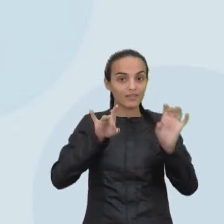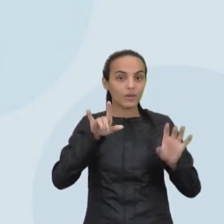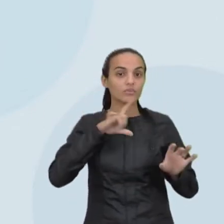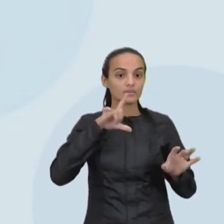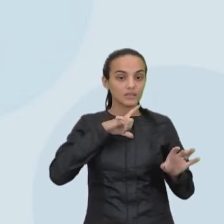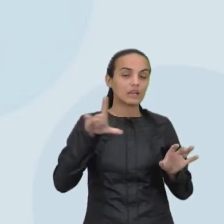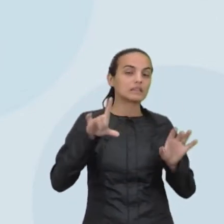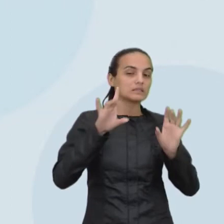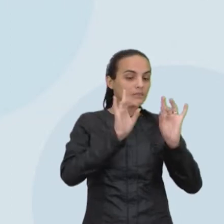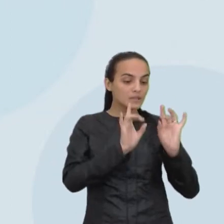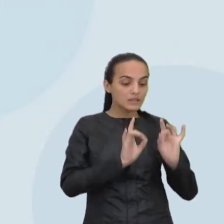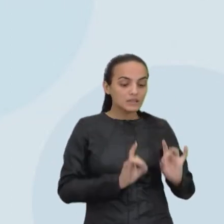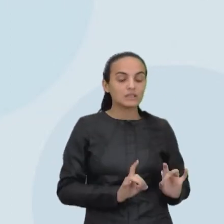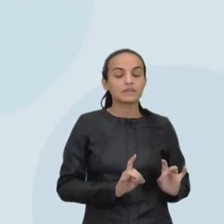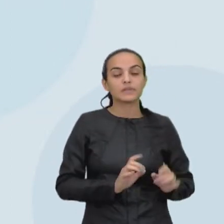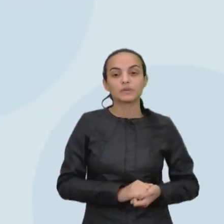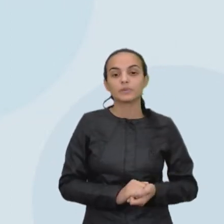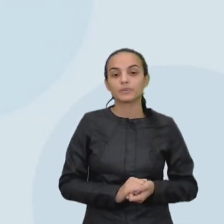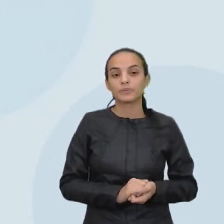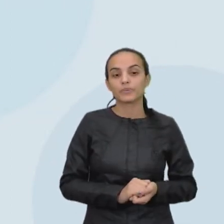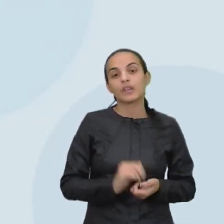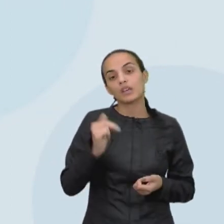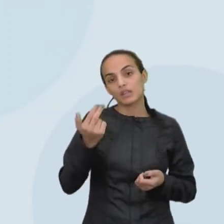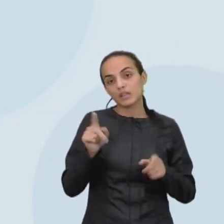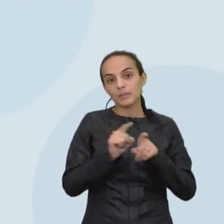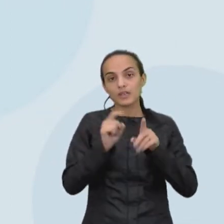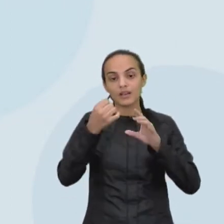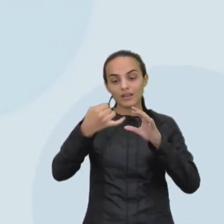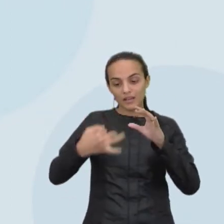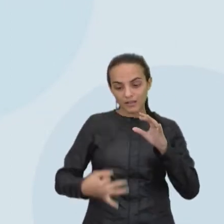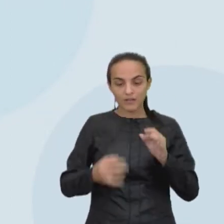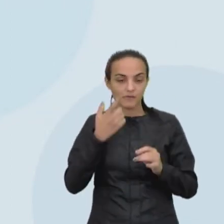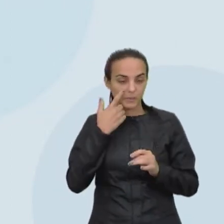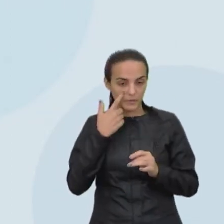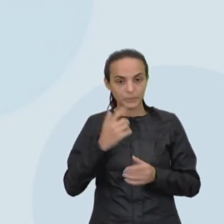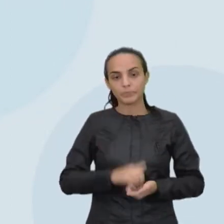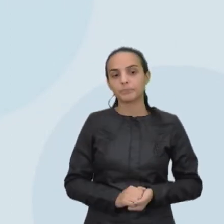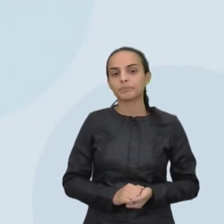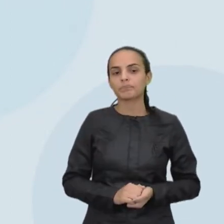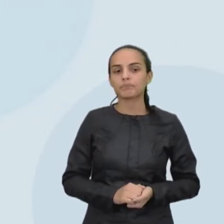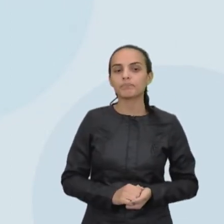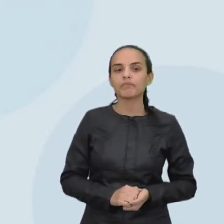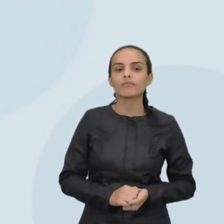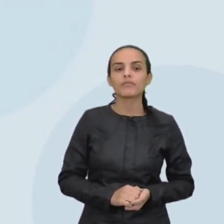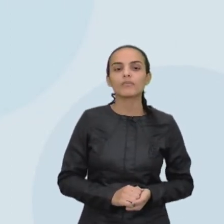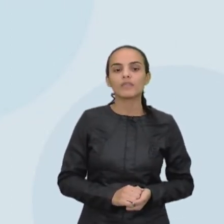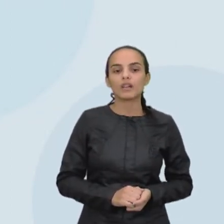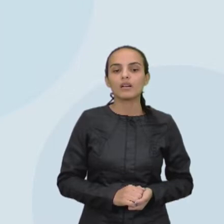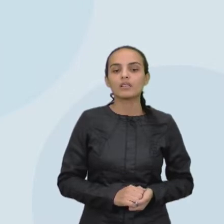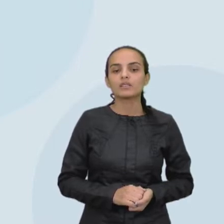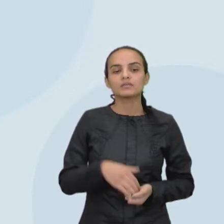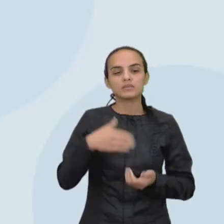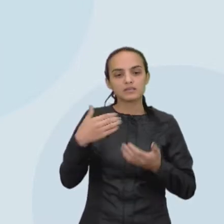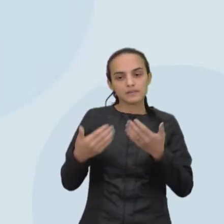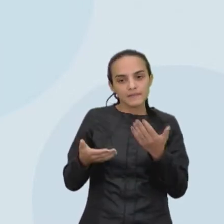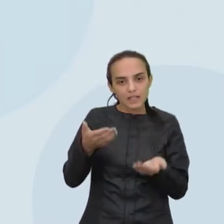suas particularidades, né? E as suas características. Vamos a elas então. As variáveis, no caso aí